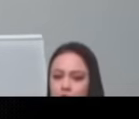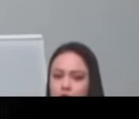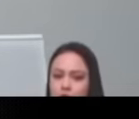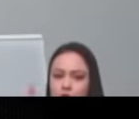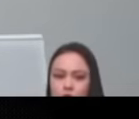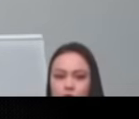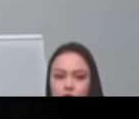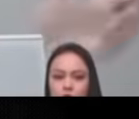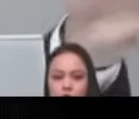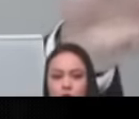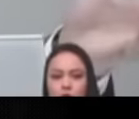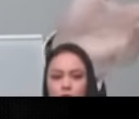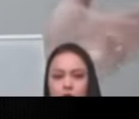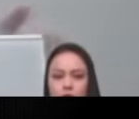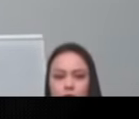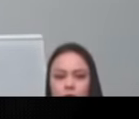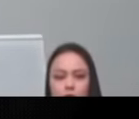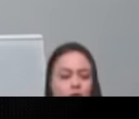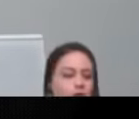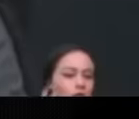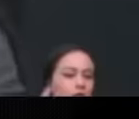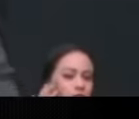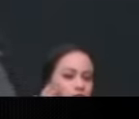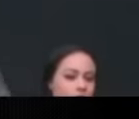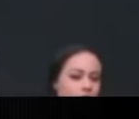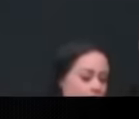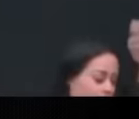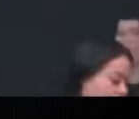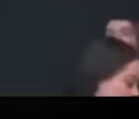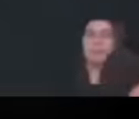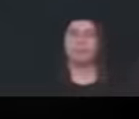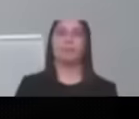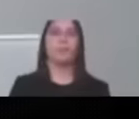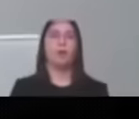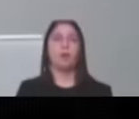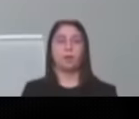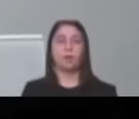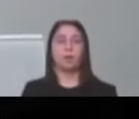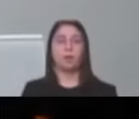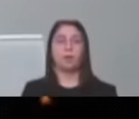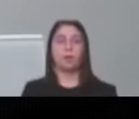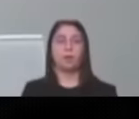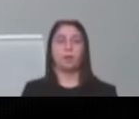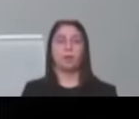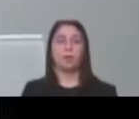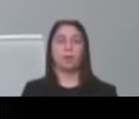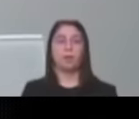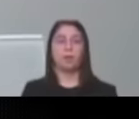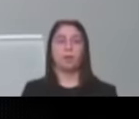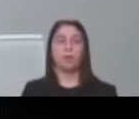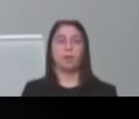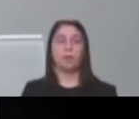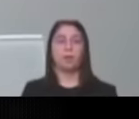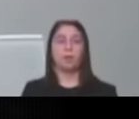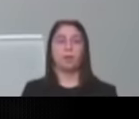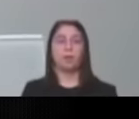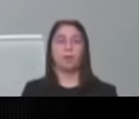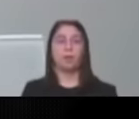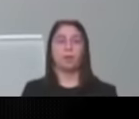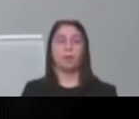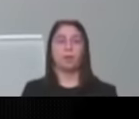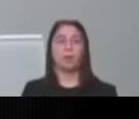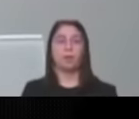voto, como voto o ministro Flávio Dino. E eu voto com a ministra Carmen. Ministro Zanin. Aí o Alexandre de Moraes